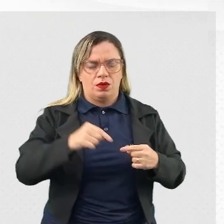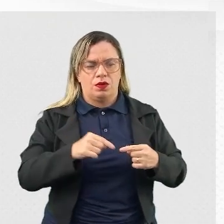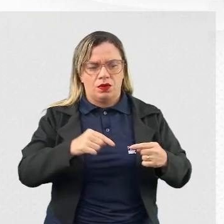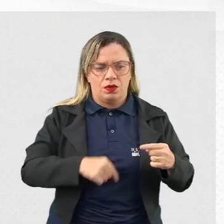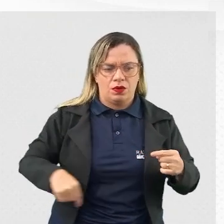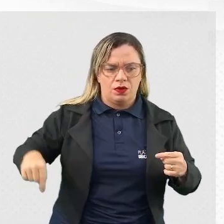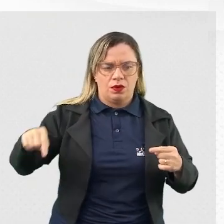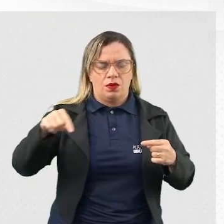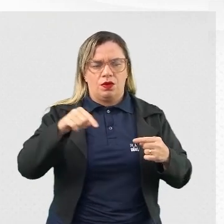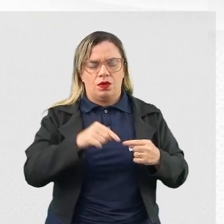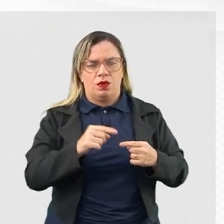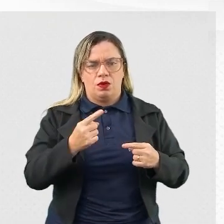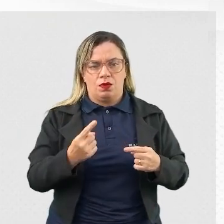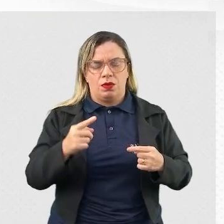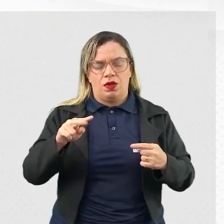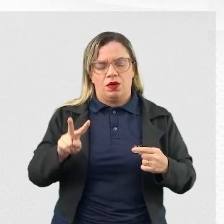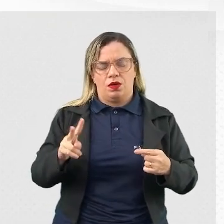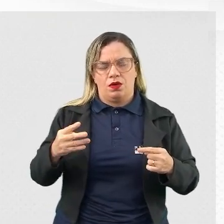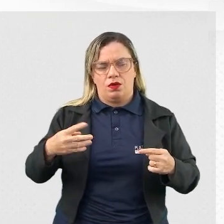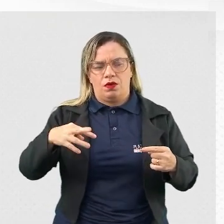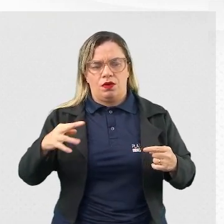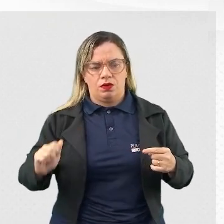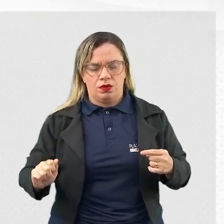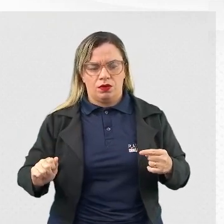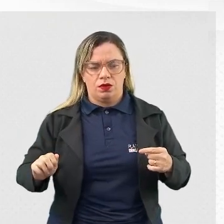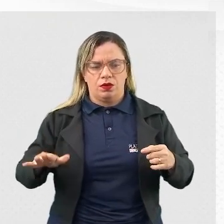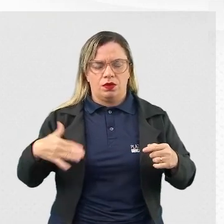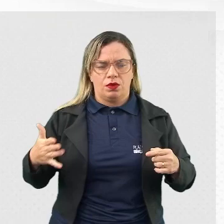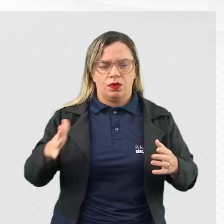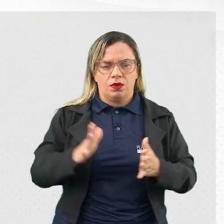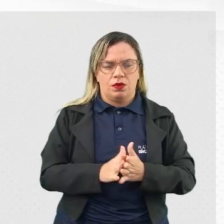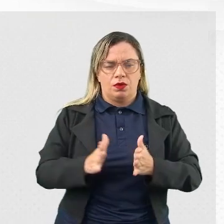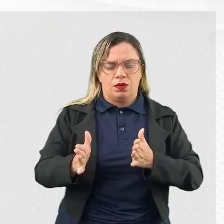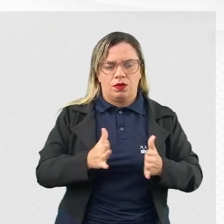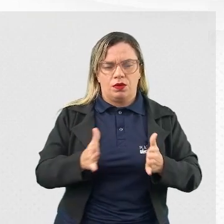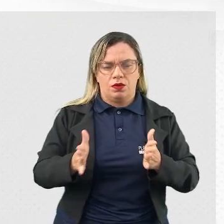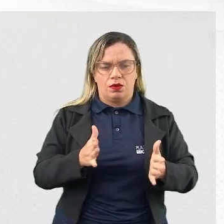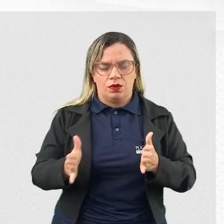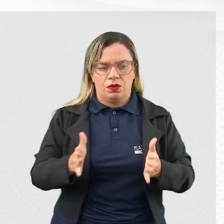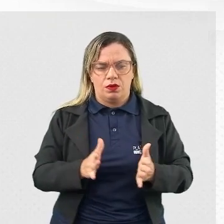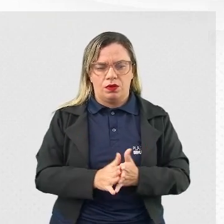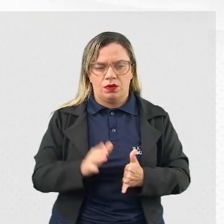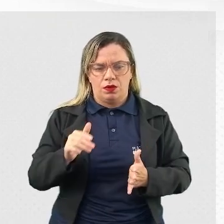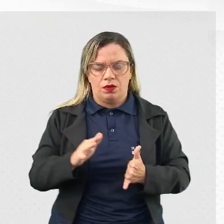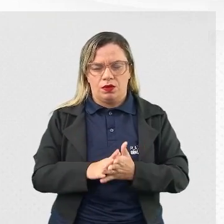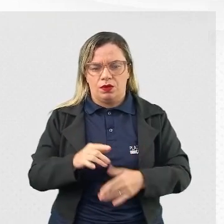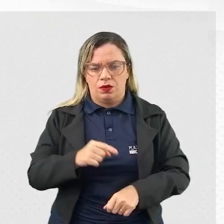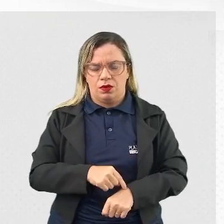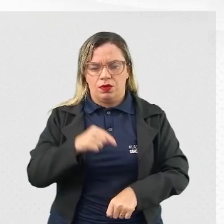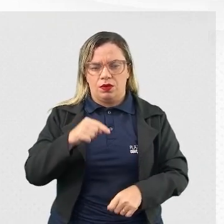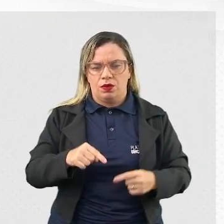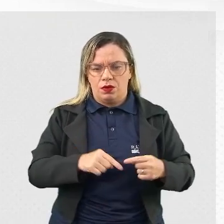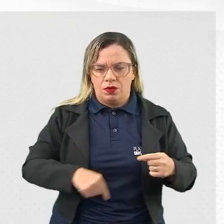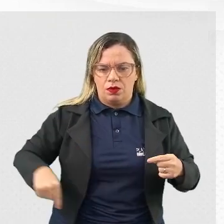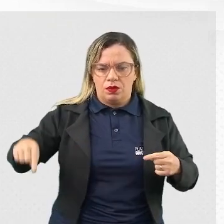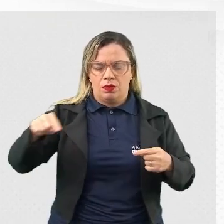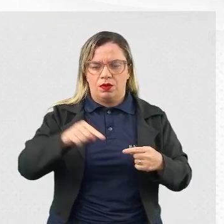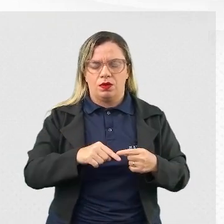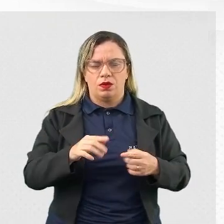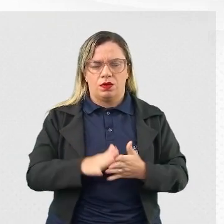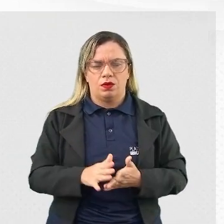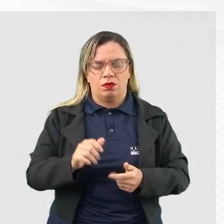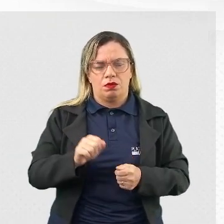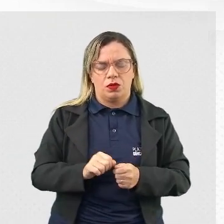ser uma volta. Beleza? Então, ó, período, intervalo de tempo gasto para realizar uma